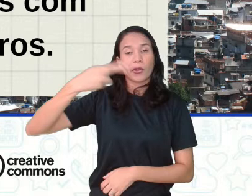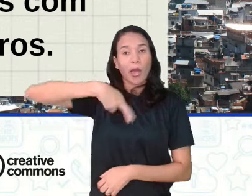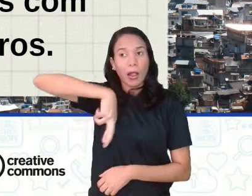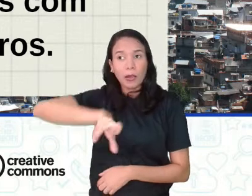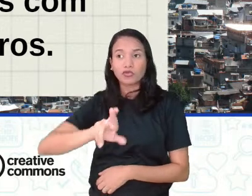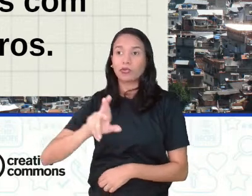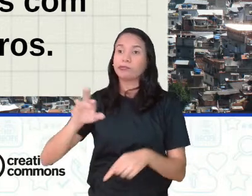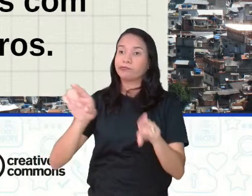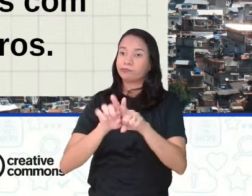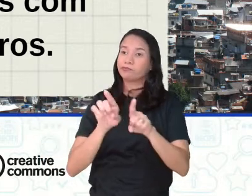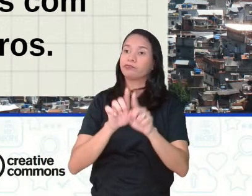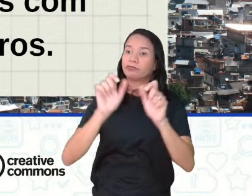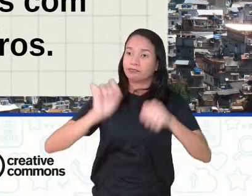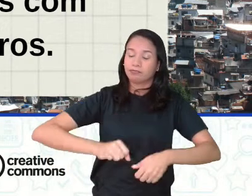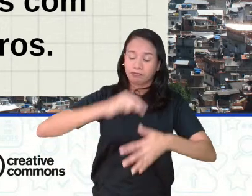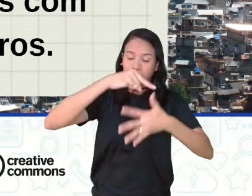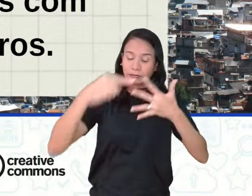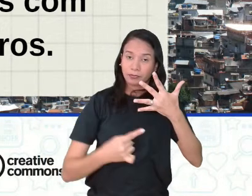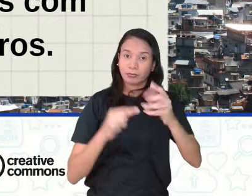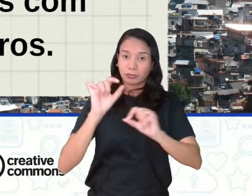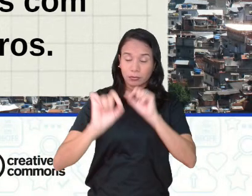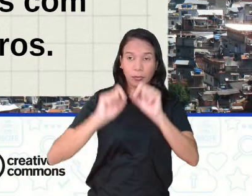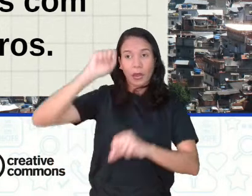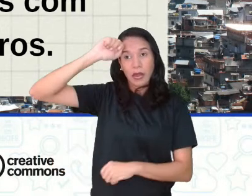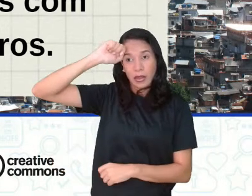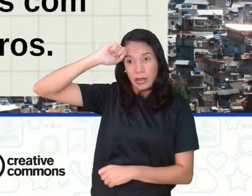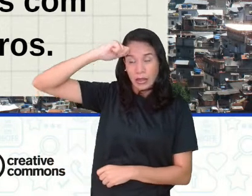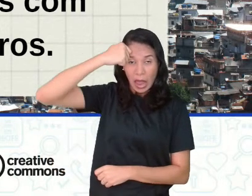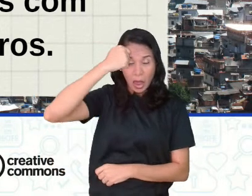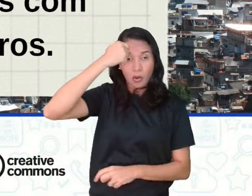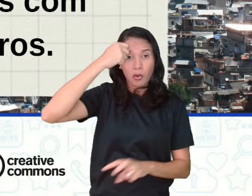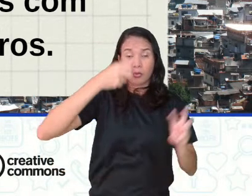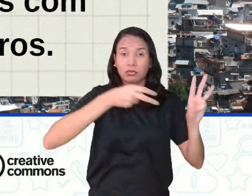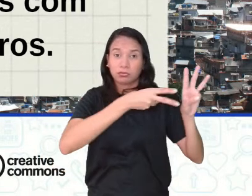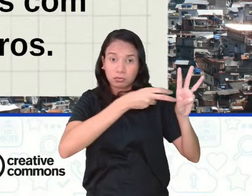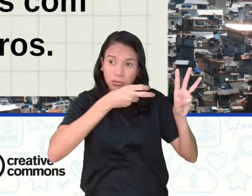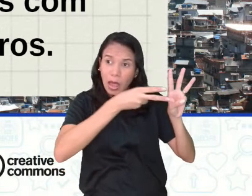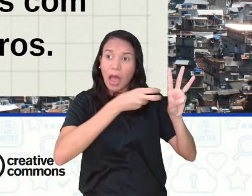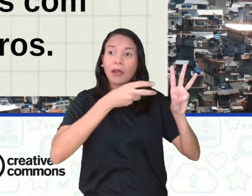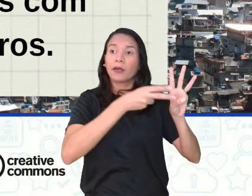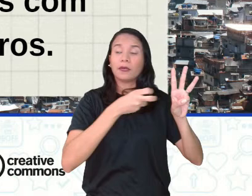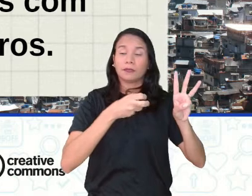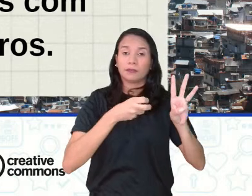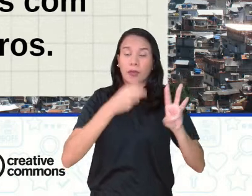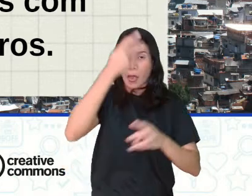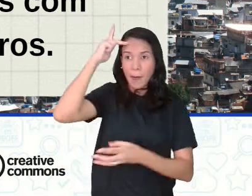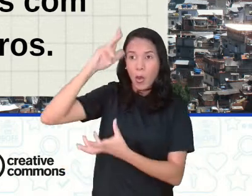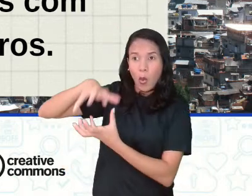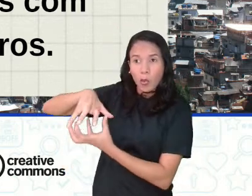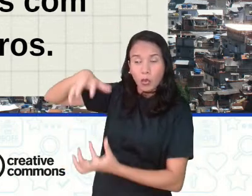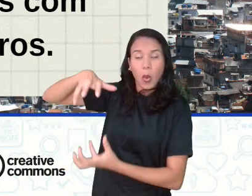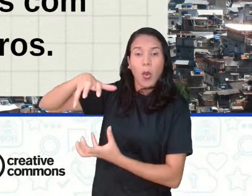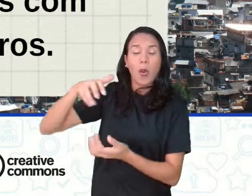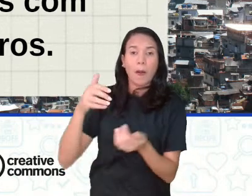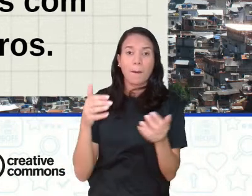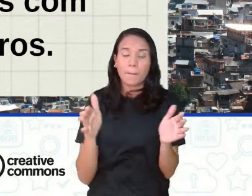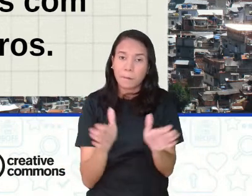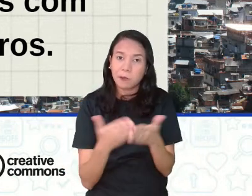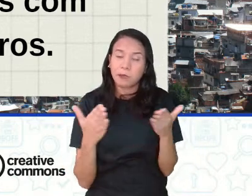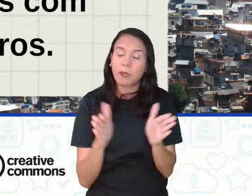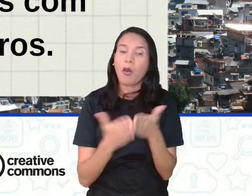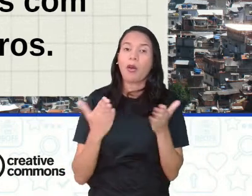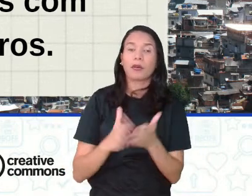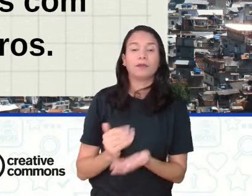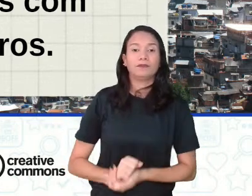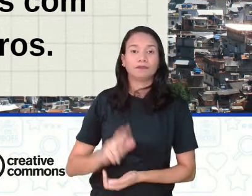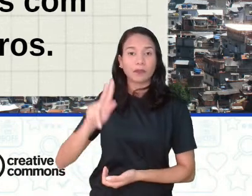religiosas. Então podemos citar aqui o quê, ó? Os negros, os índios, os idosos,